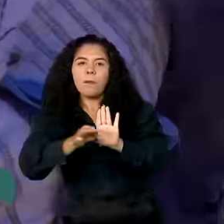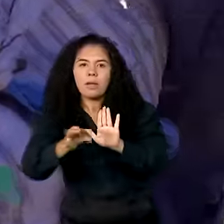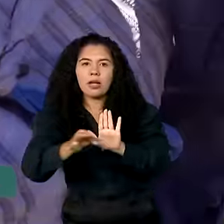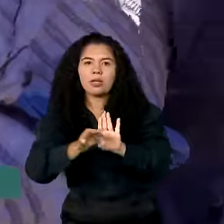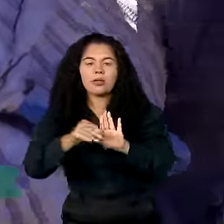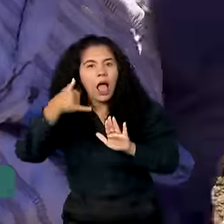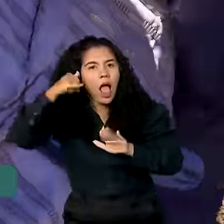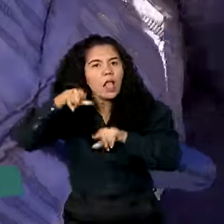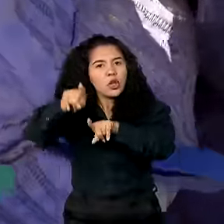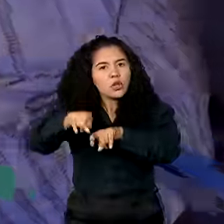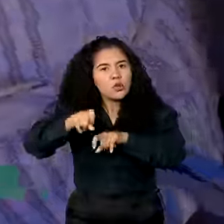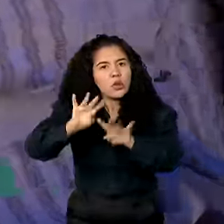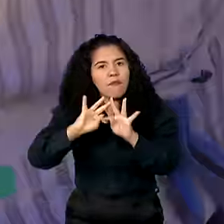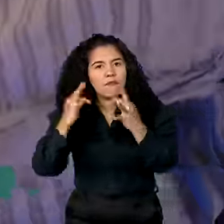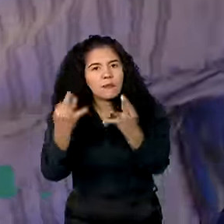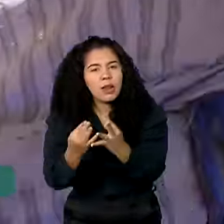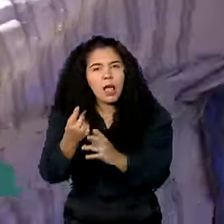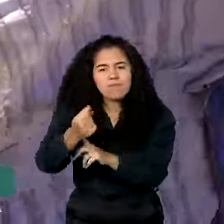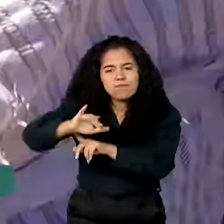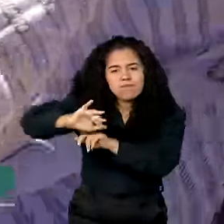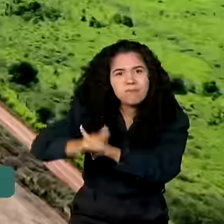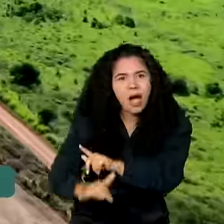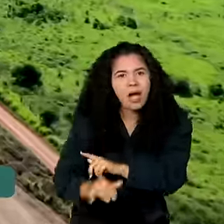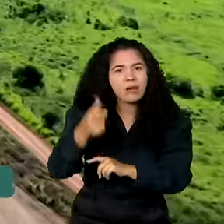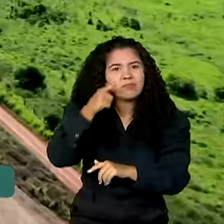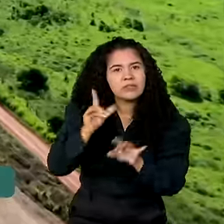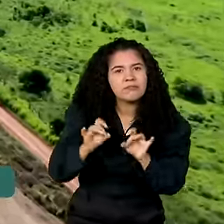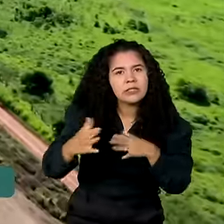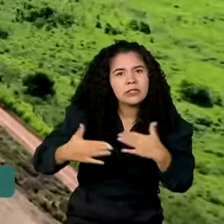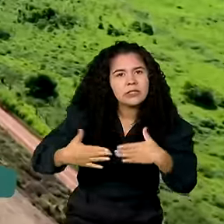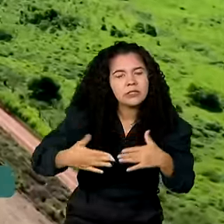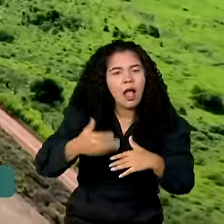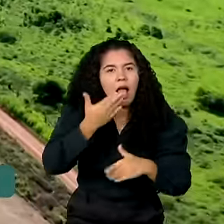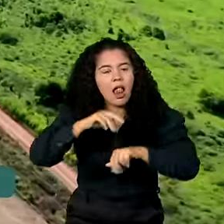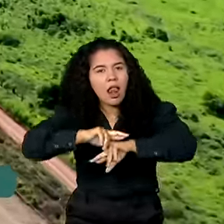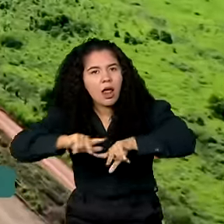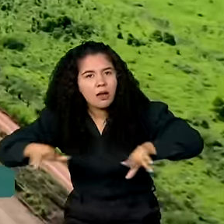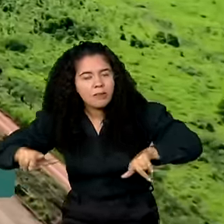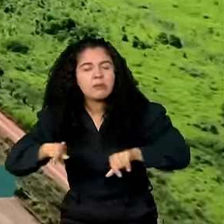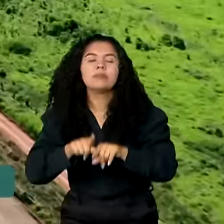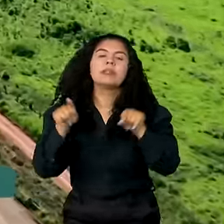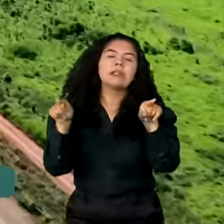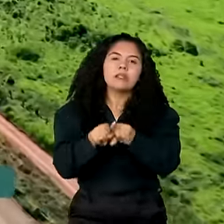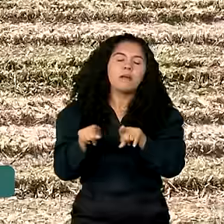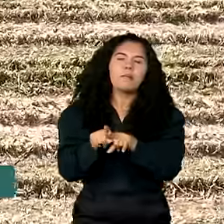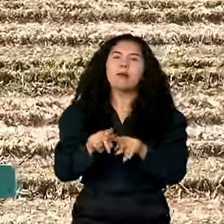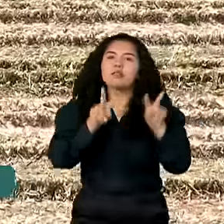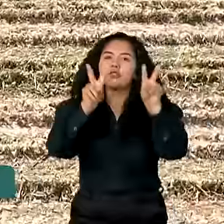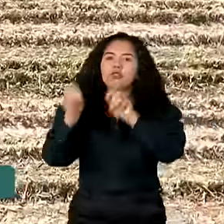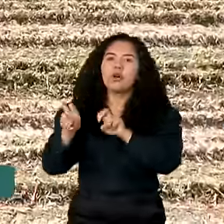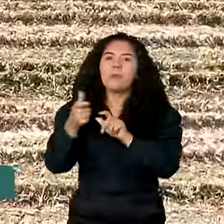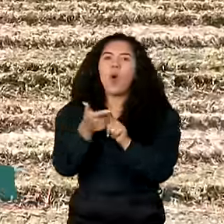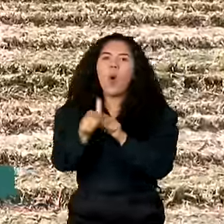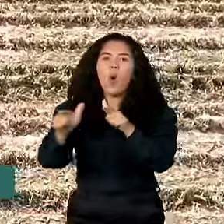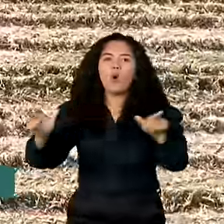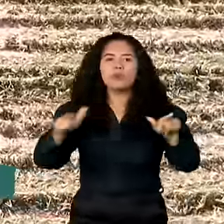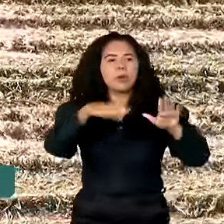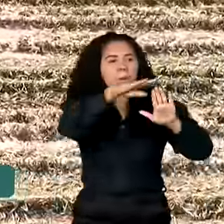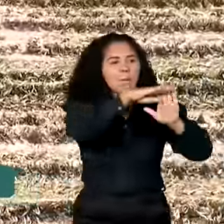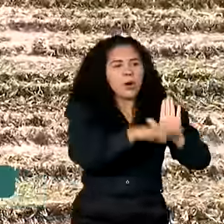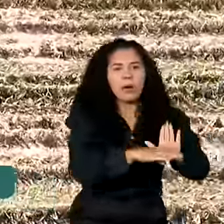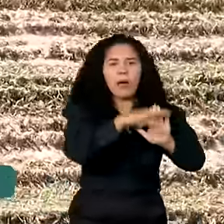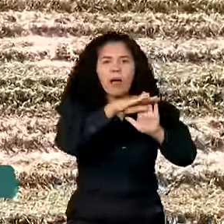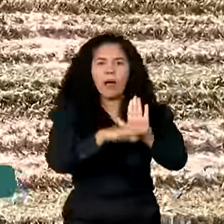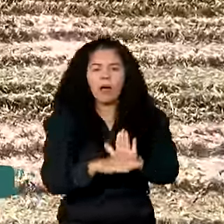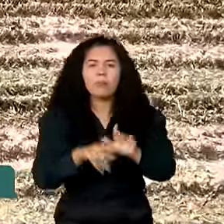subsidiados, dinheiro mais barato para quem optar em produzir alimentos, vai também na direção dos programas, das políticas